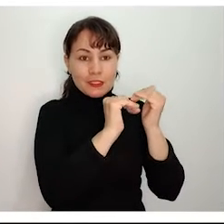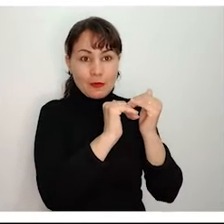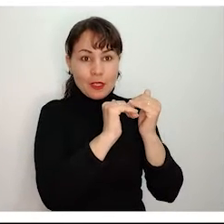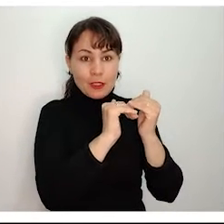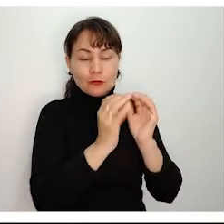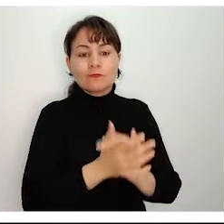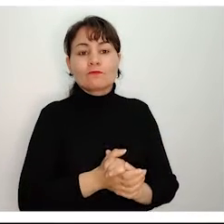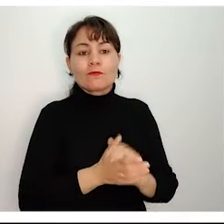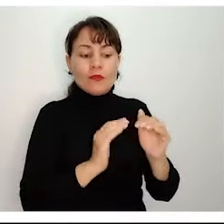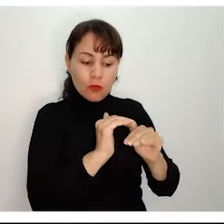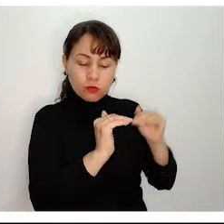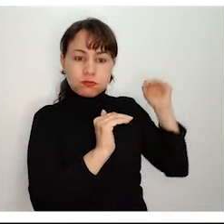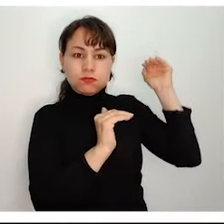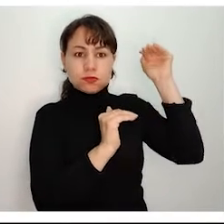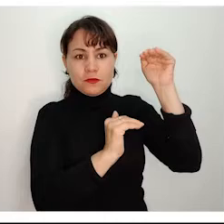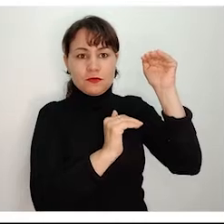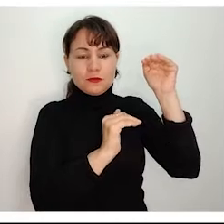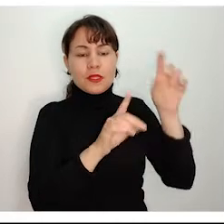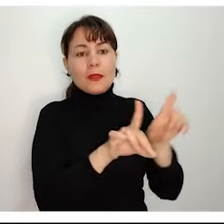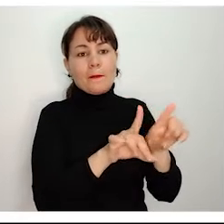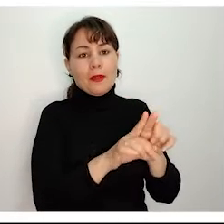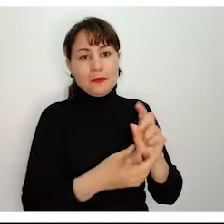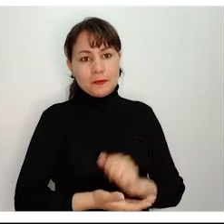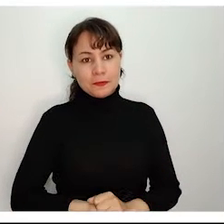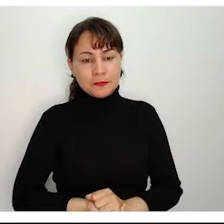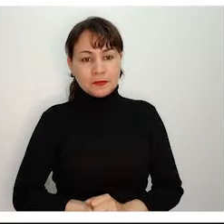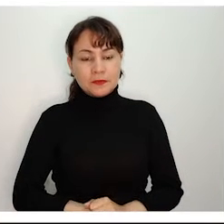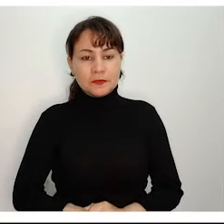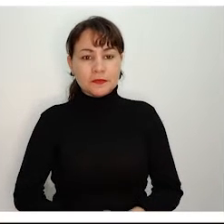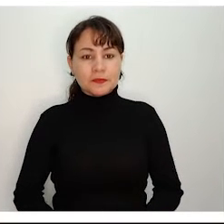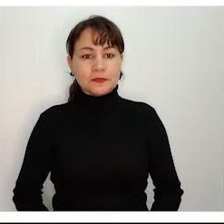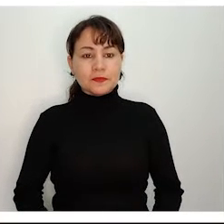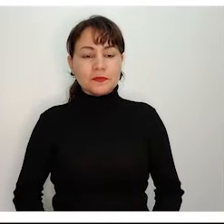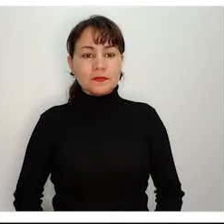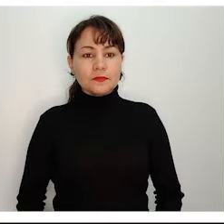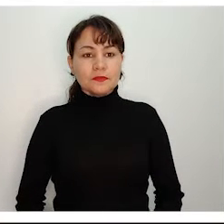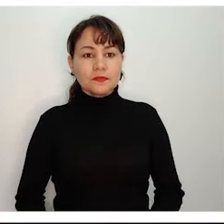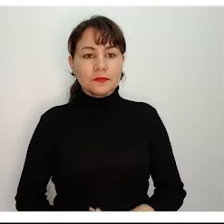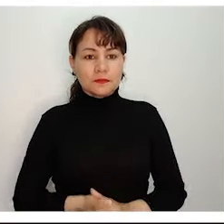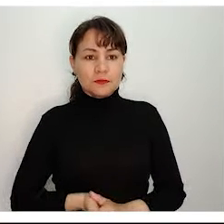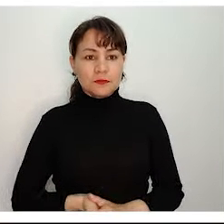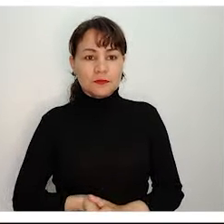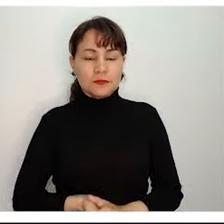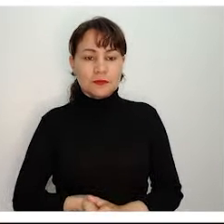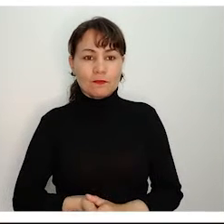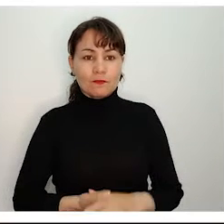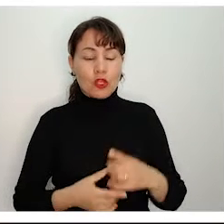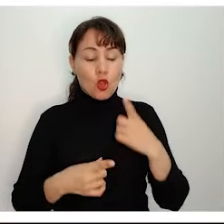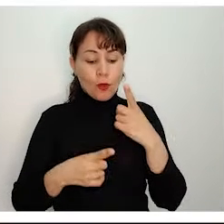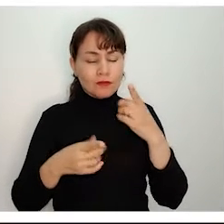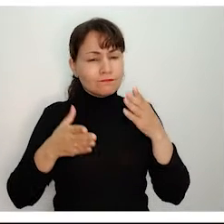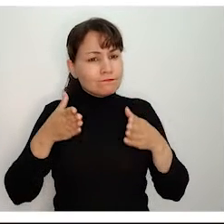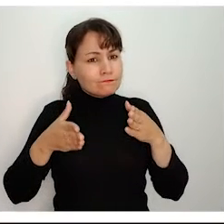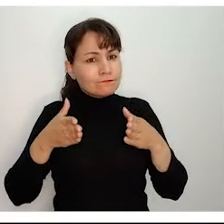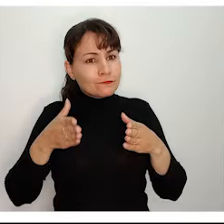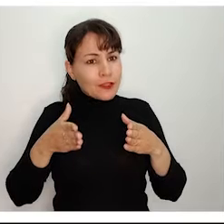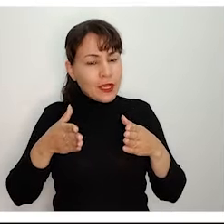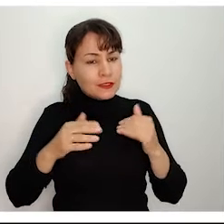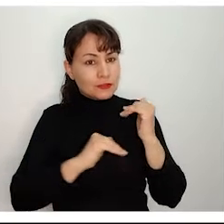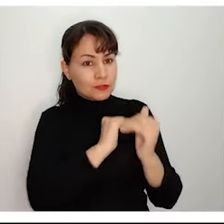de crescimento e de desenvolvimento. Uma